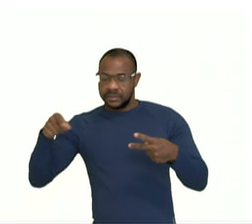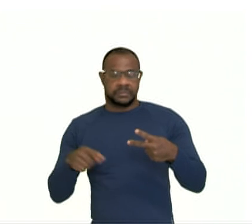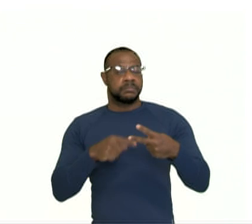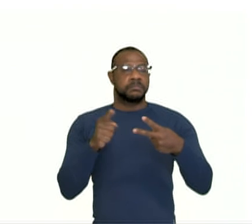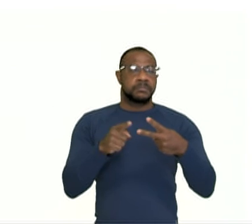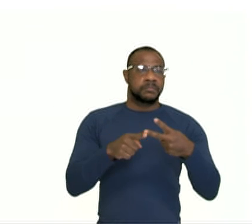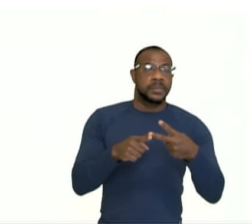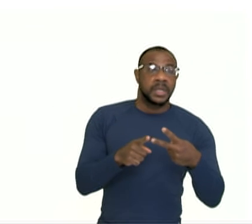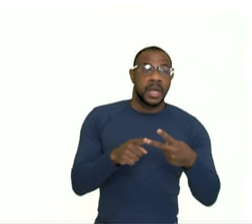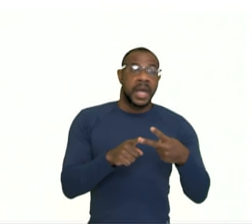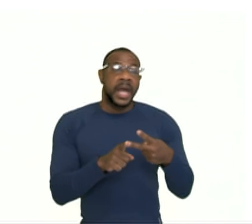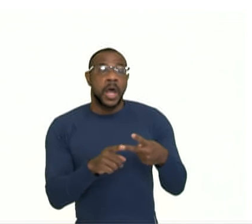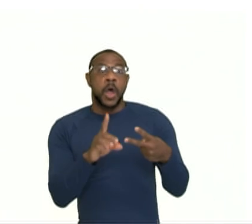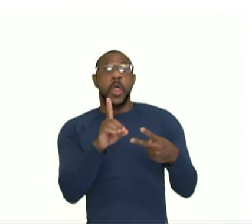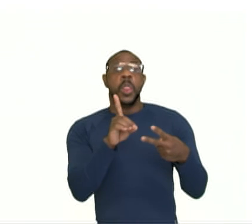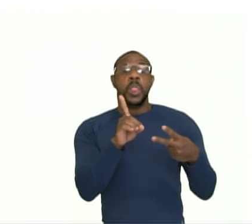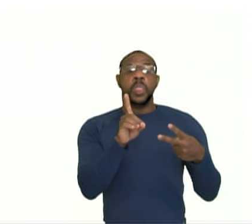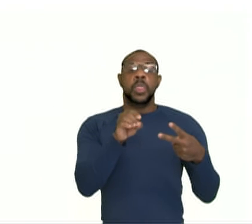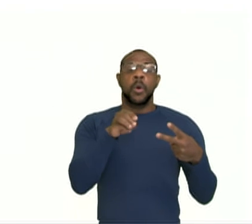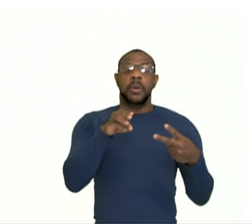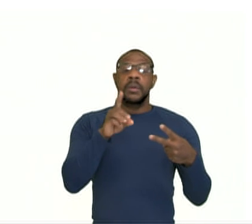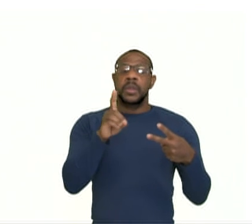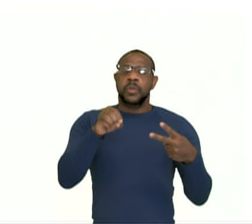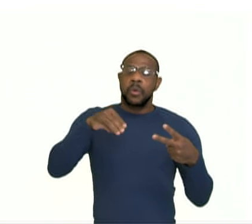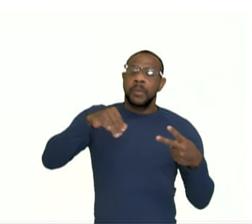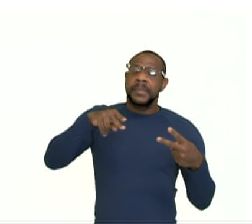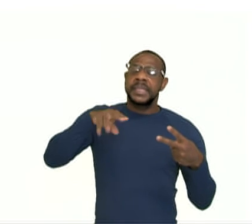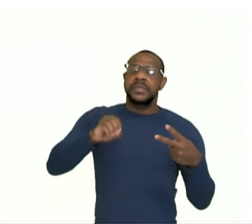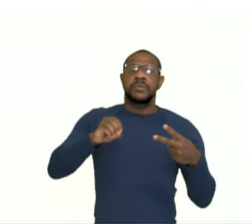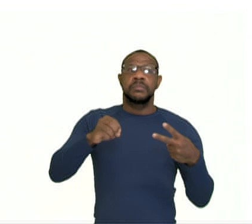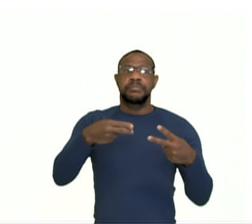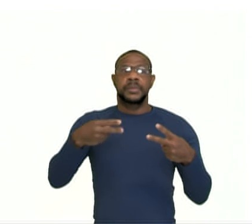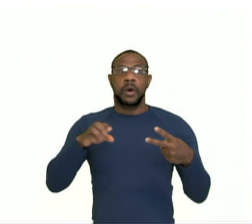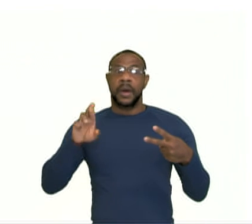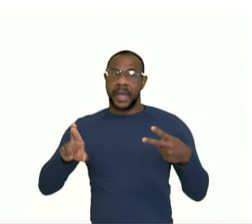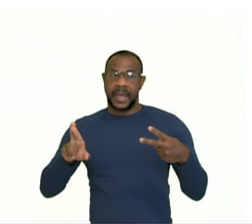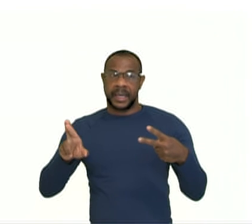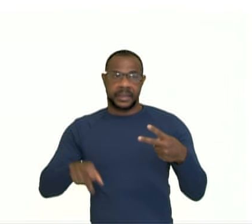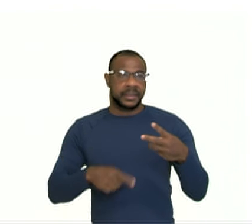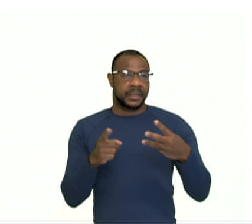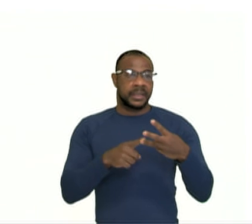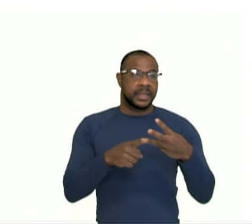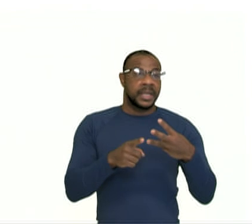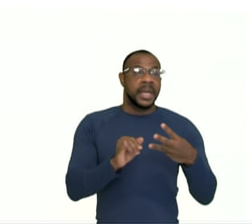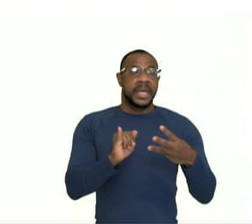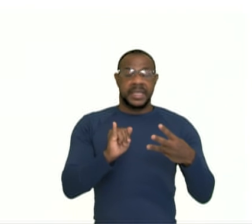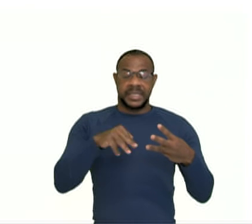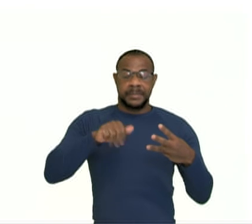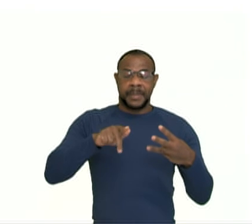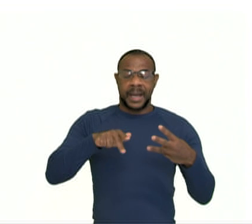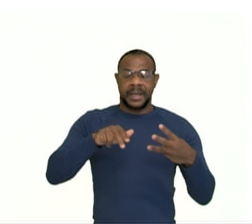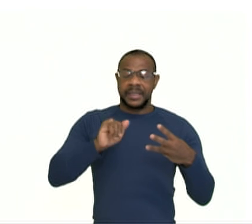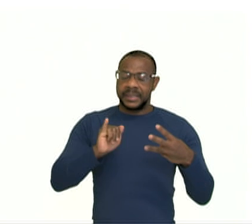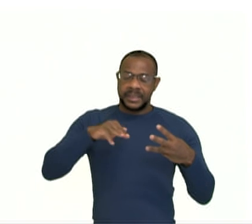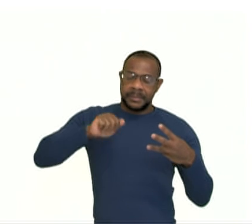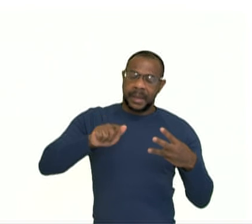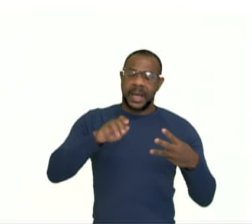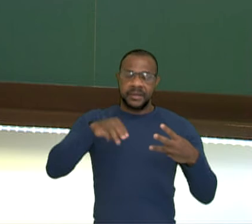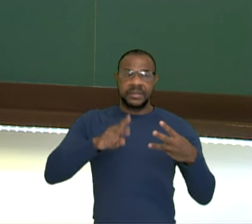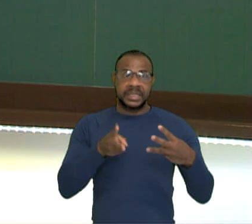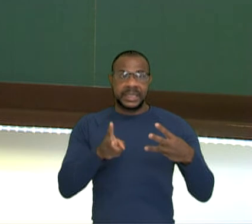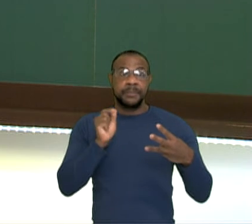a imagem dela, ela vai sempre ser estabelecida entre menos 1 e 1, e o período